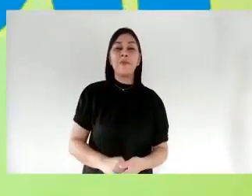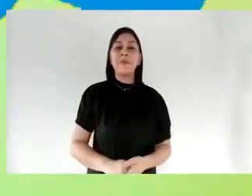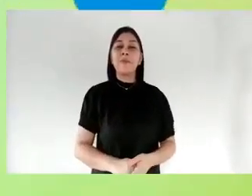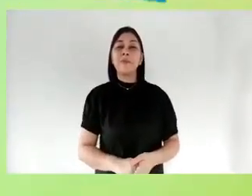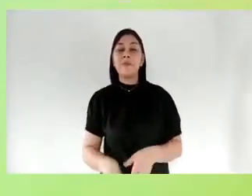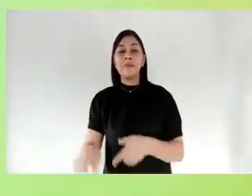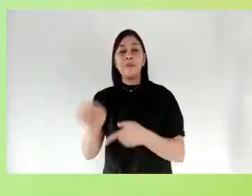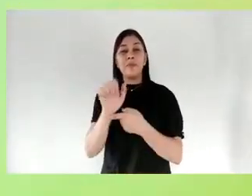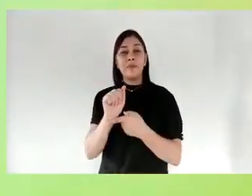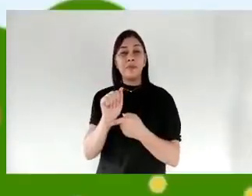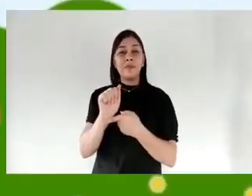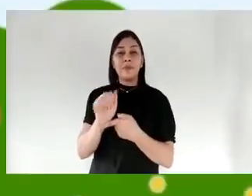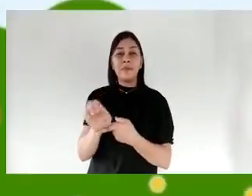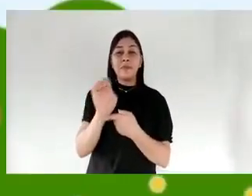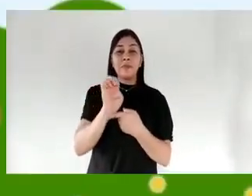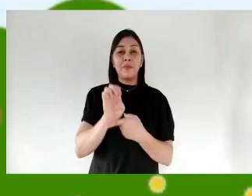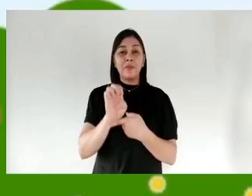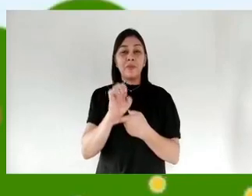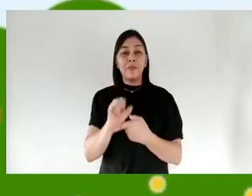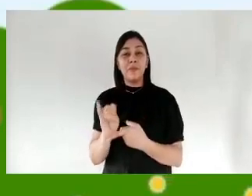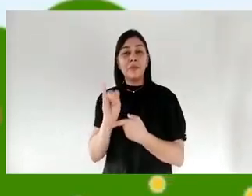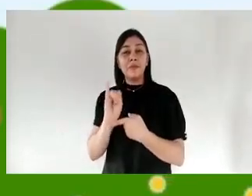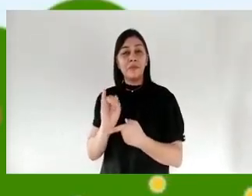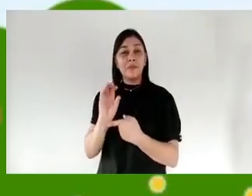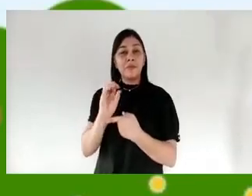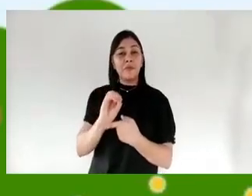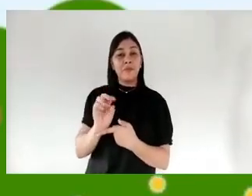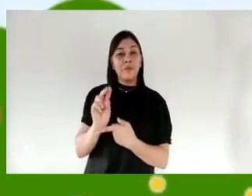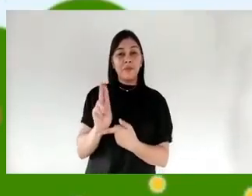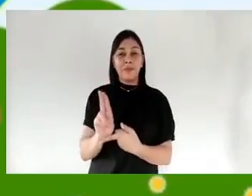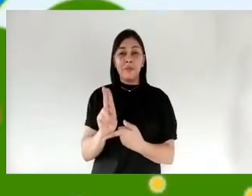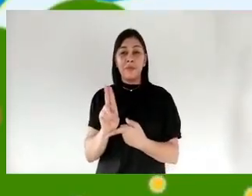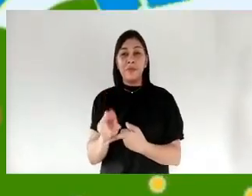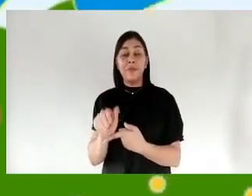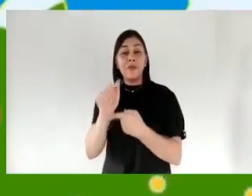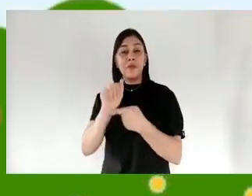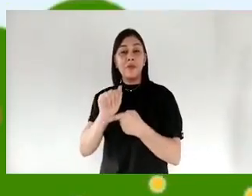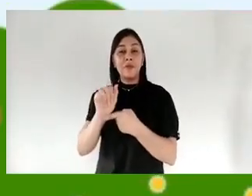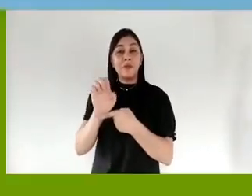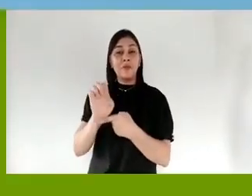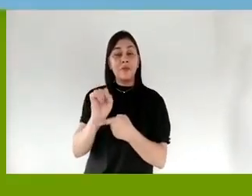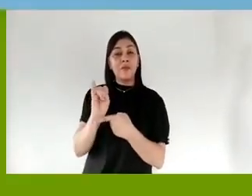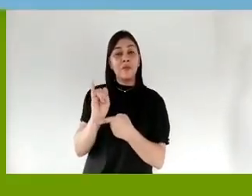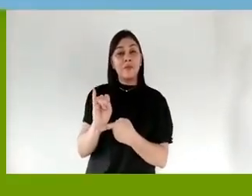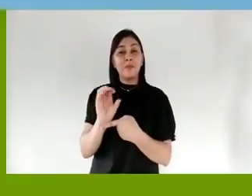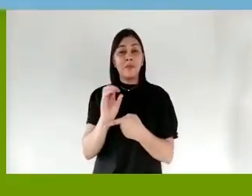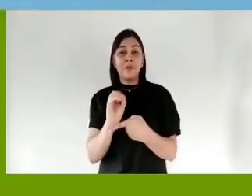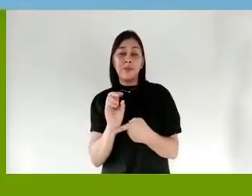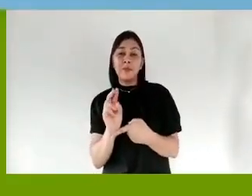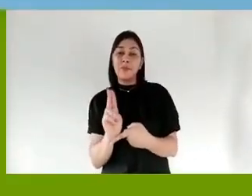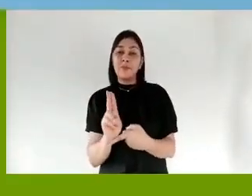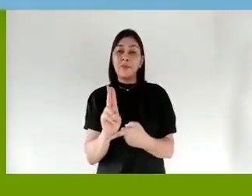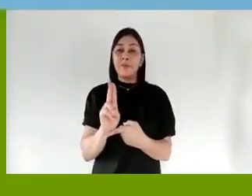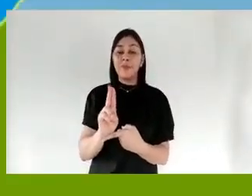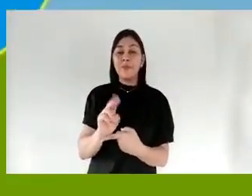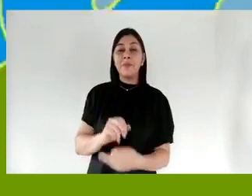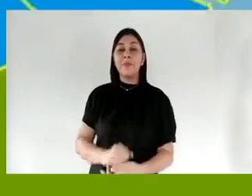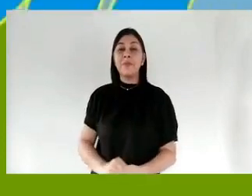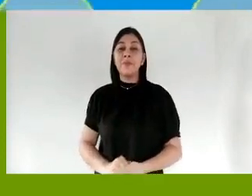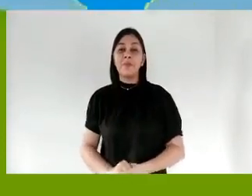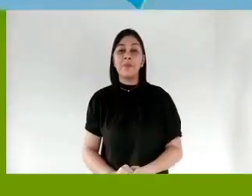U. A, E, I, O, U. A, E, I, O,